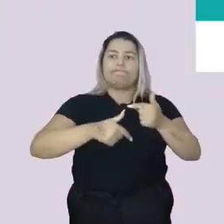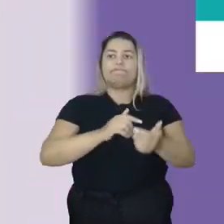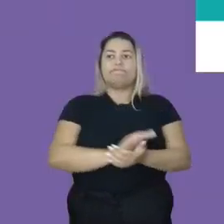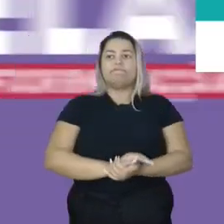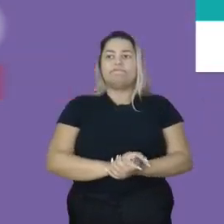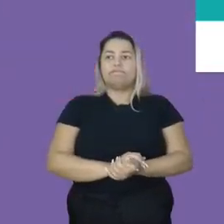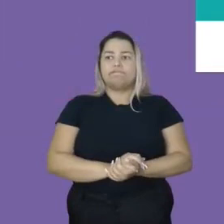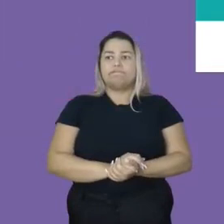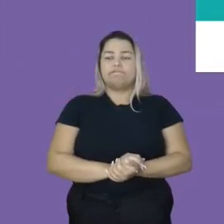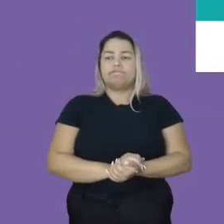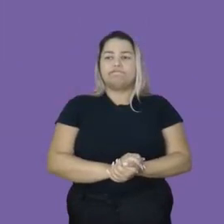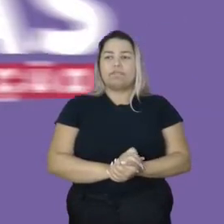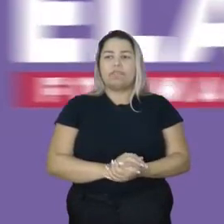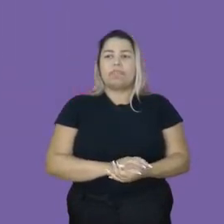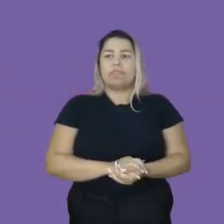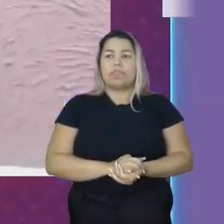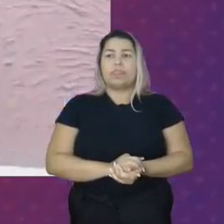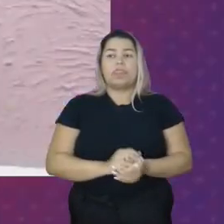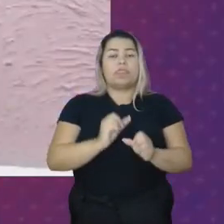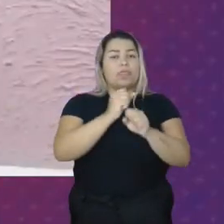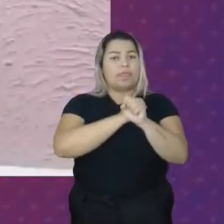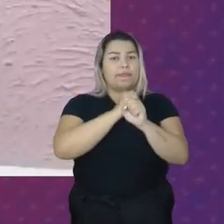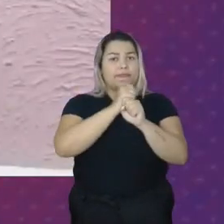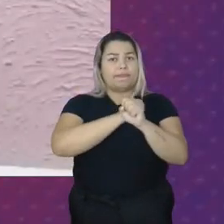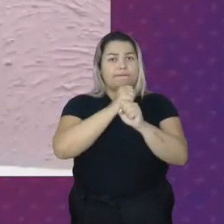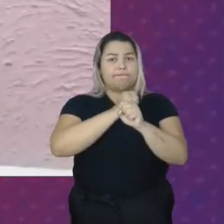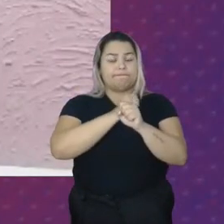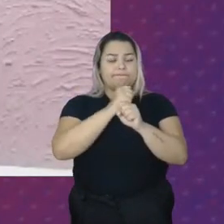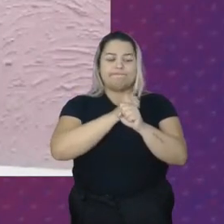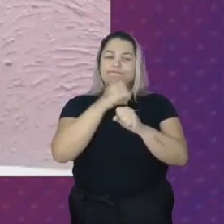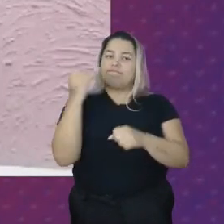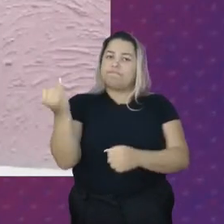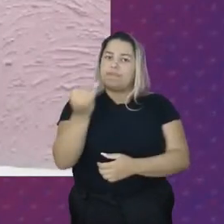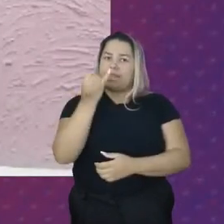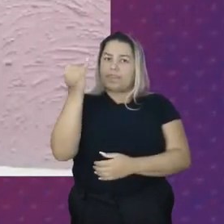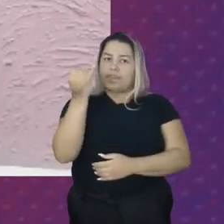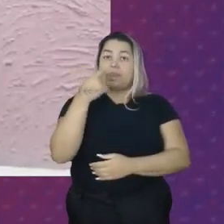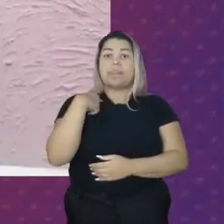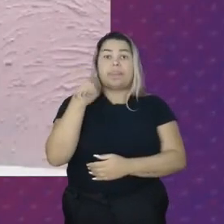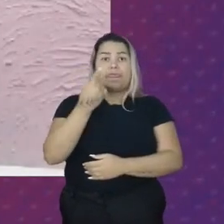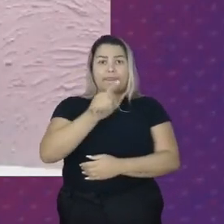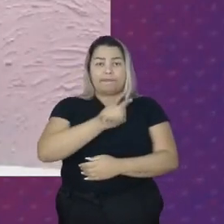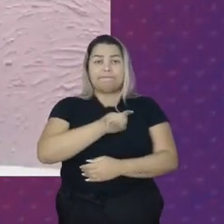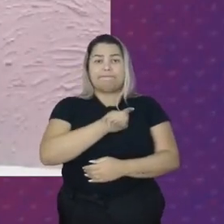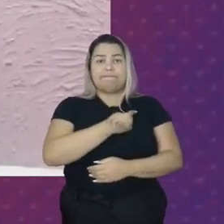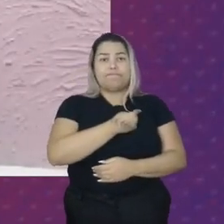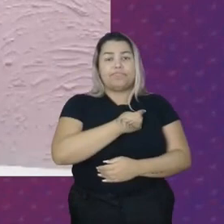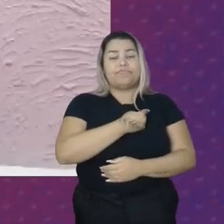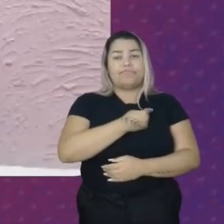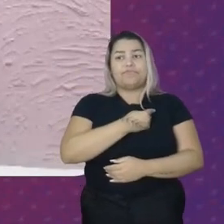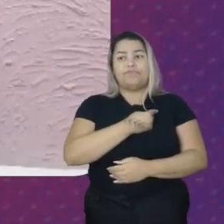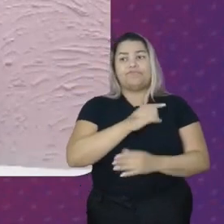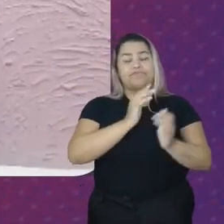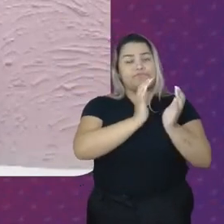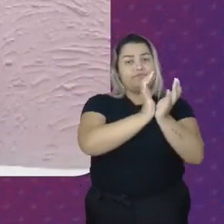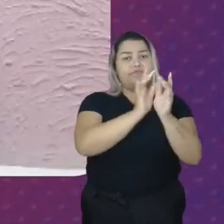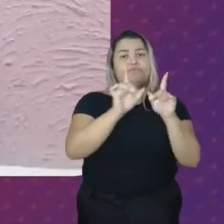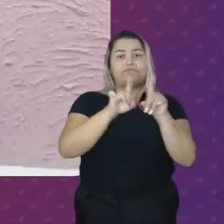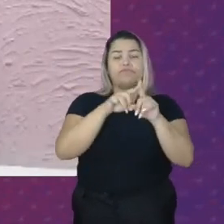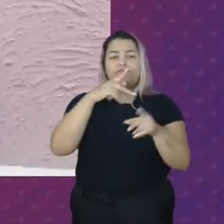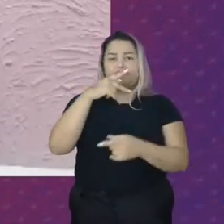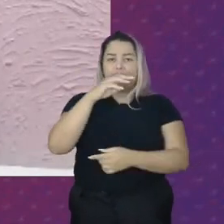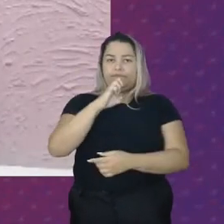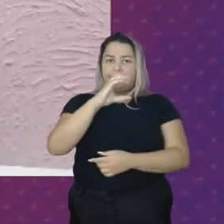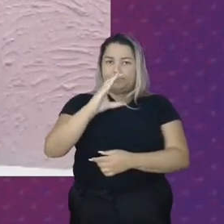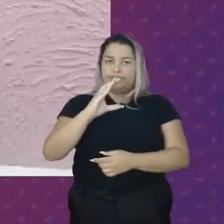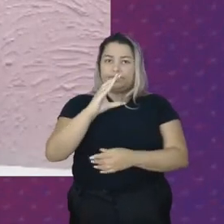situação. Esse ano é um ano muito importante para a nossa categoria, porque, além da pré-equidade